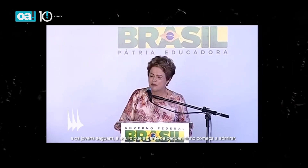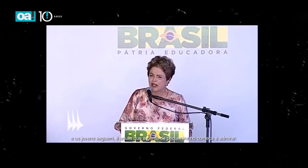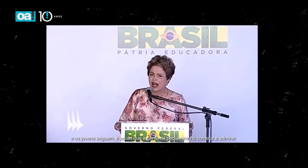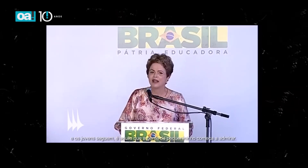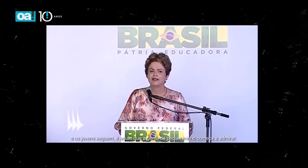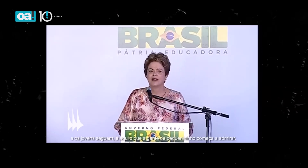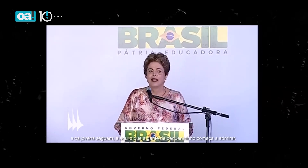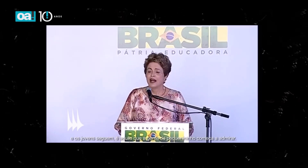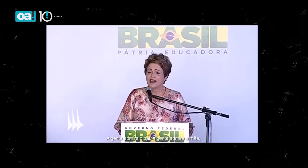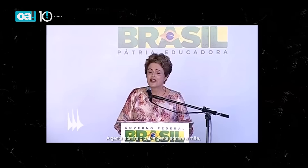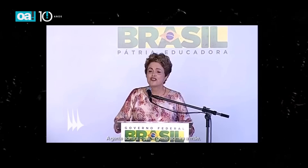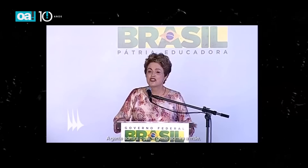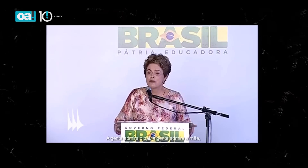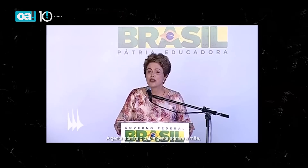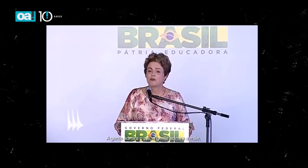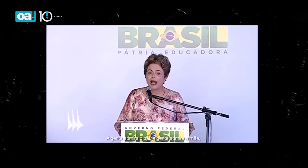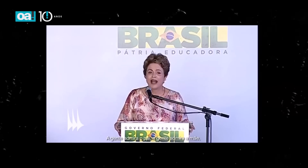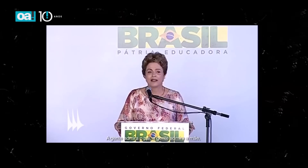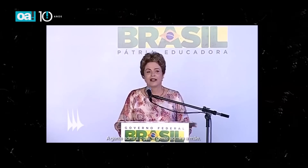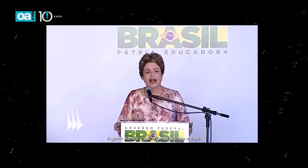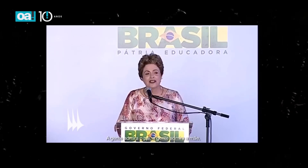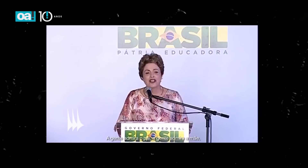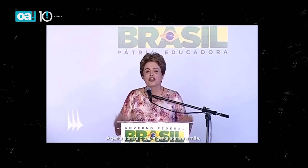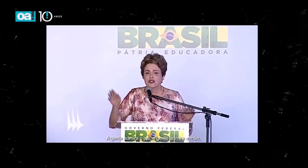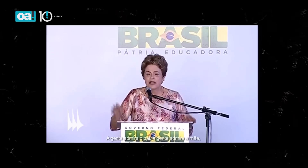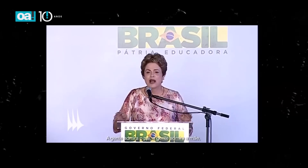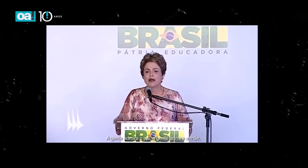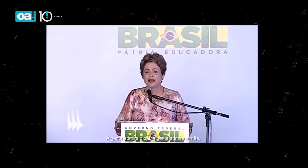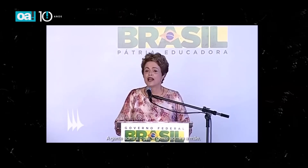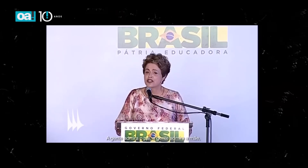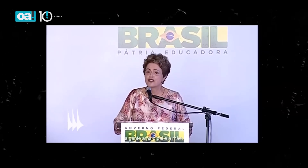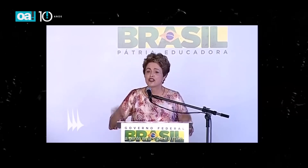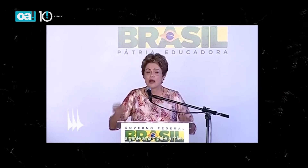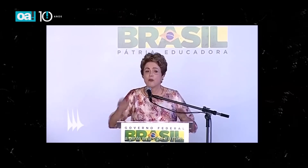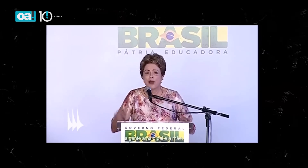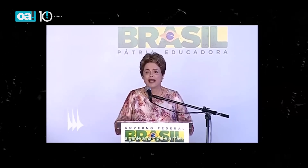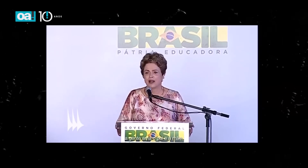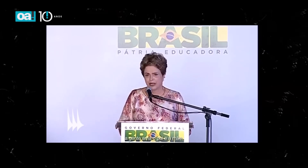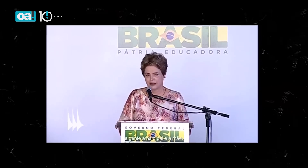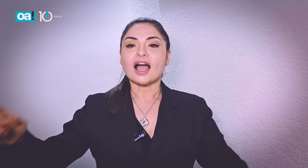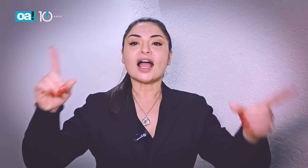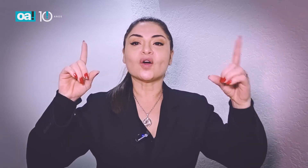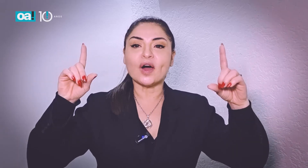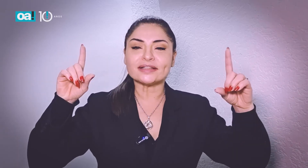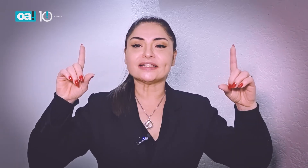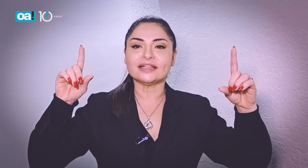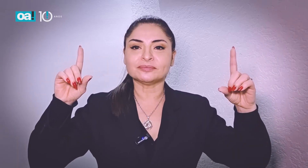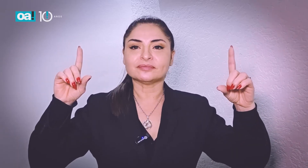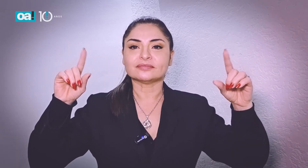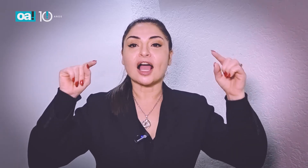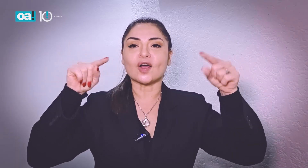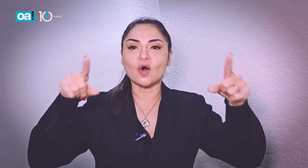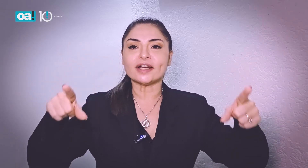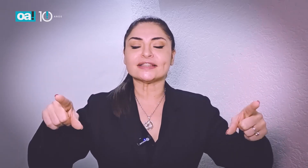a admirar. A gente admira o pai, a gente admira a mãe, a gente ama o pai e a mãe. Agora